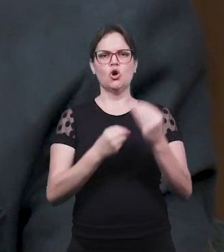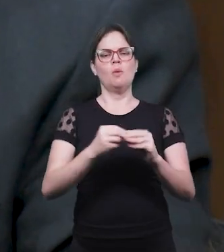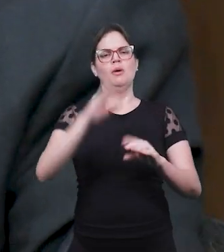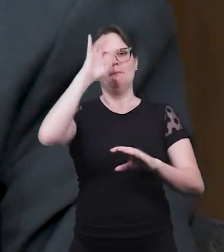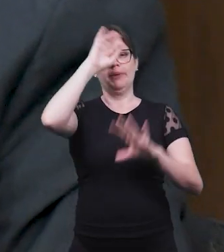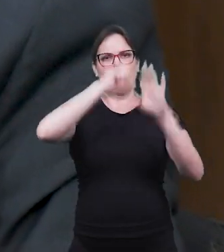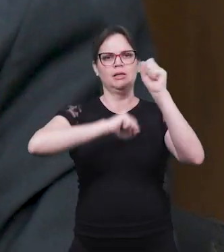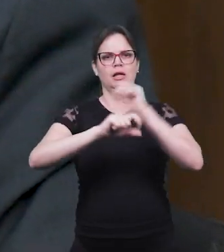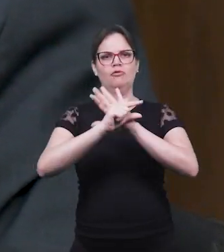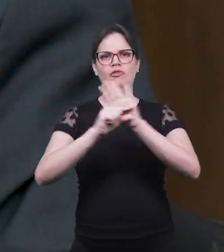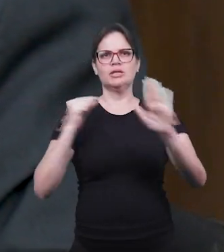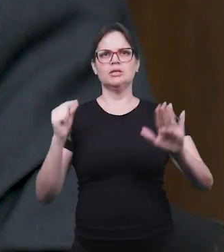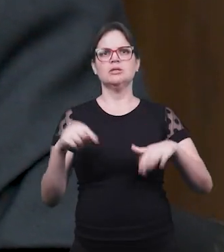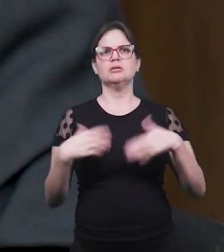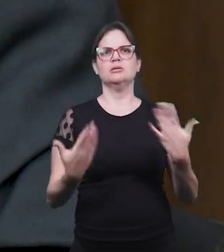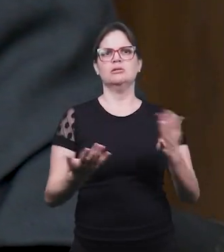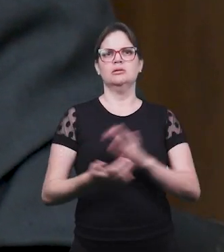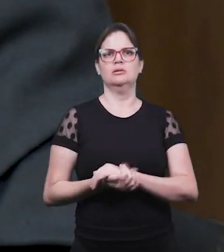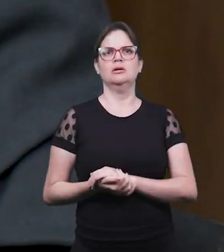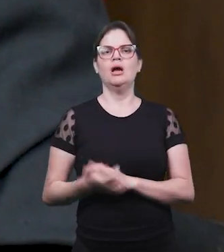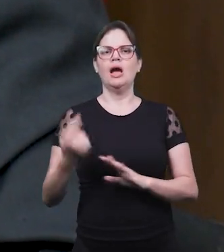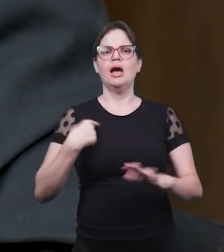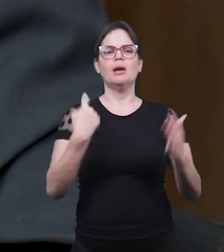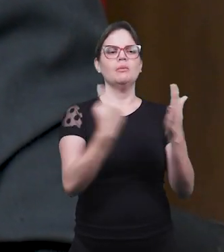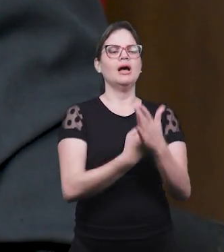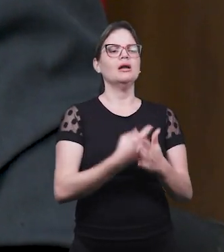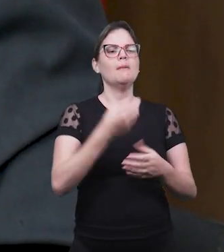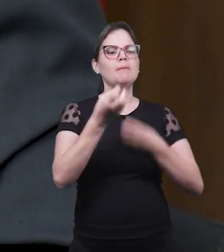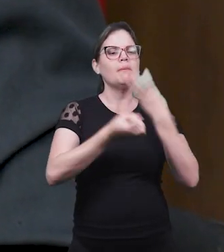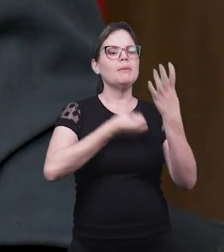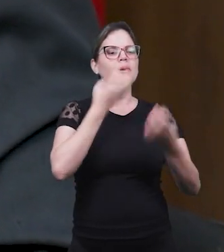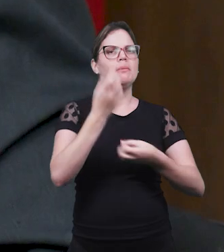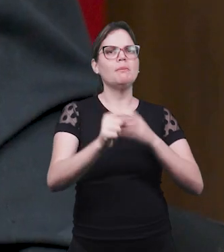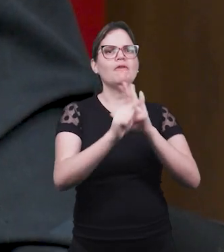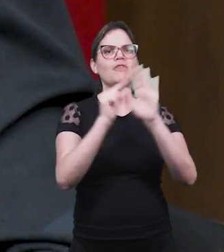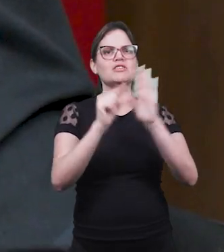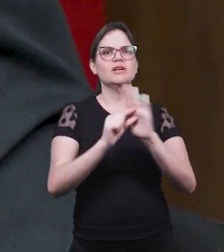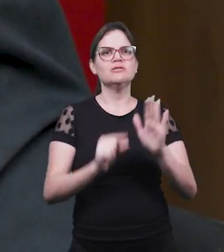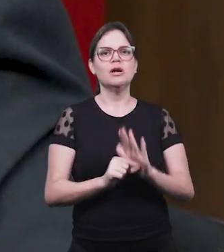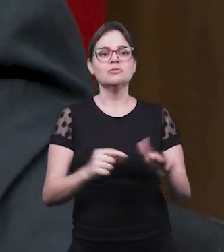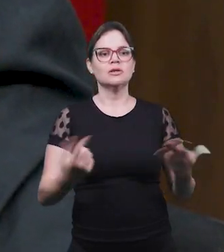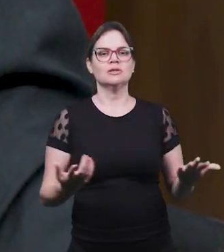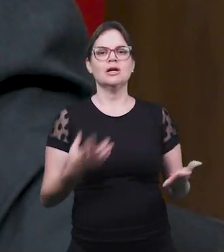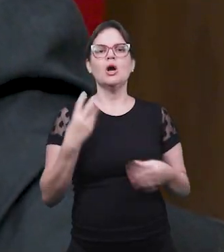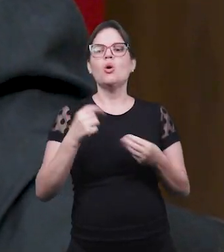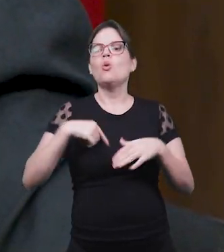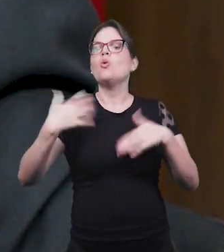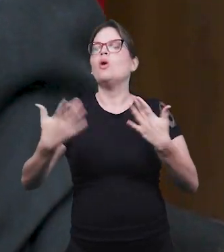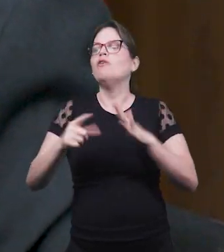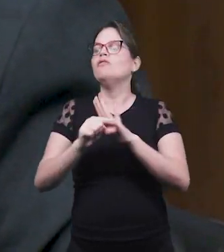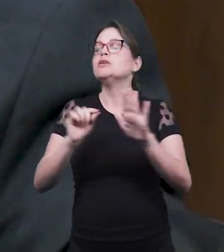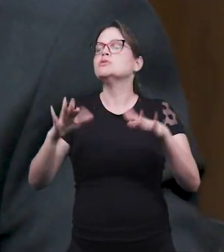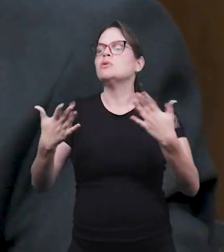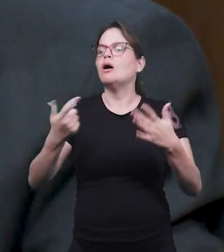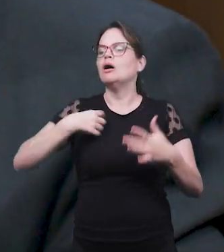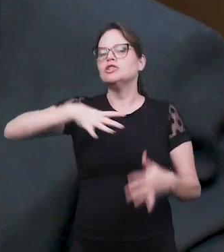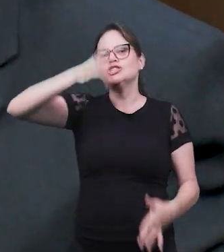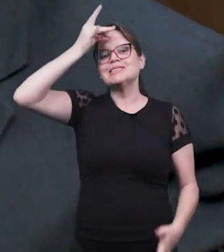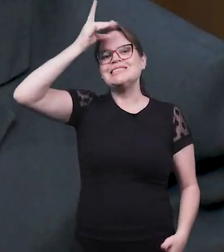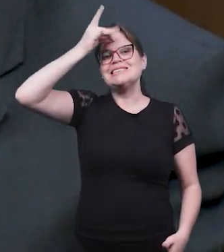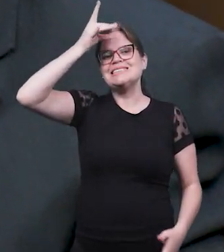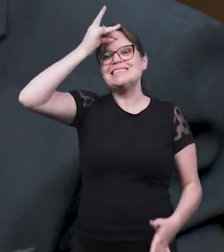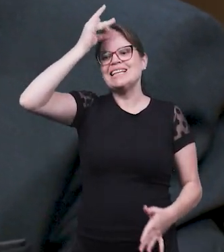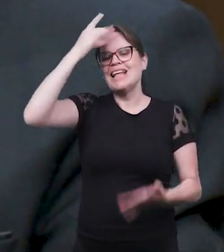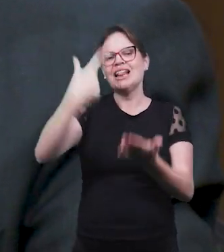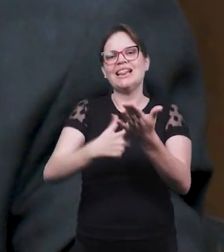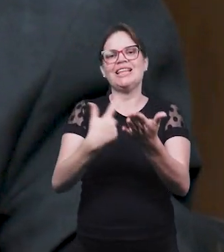versículos. Ó Senhor nosso, quão admirável é o teu nome em toda a terra, pois puseste a tua glória sobre o céu. Salmo 8, eu aprendi dentro do carro, ela decorava, a gente